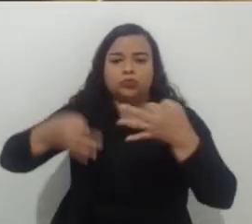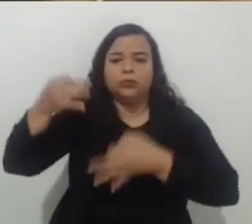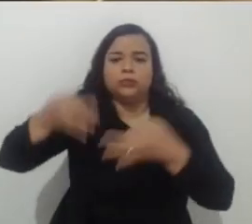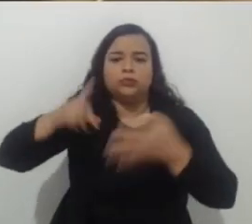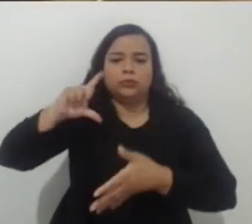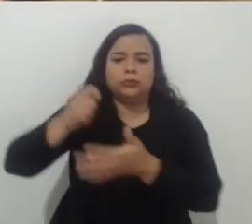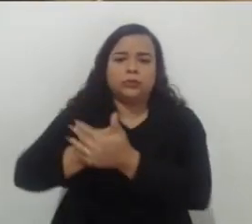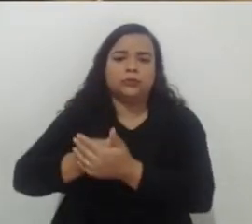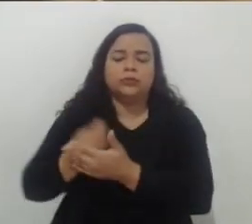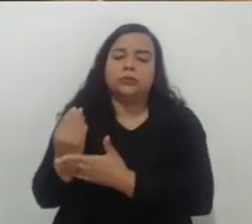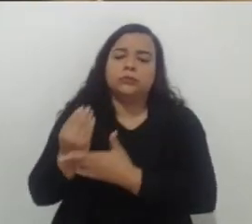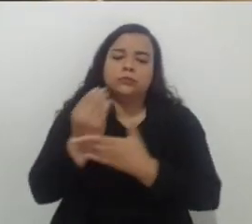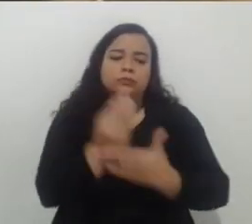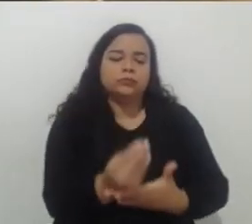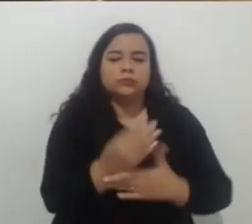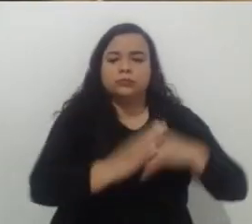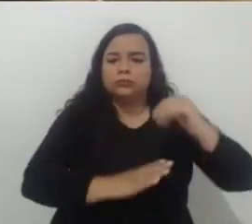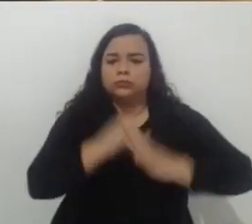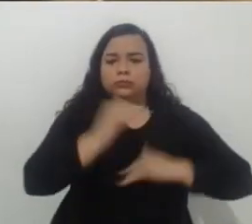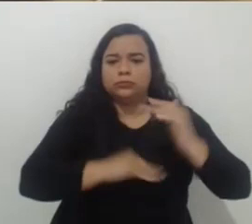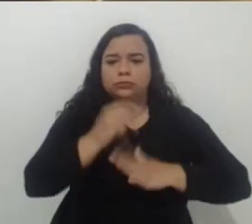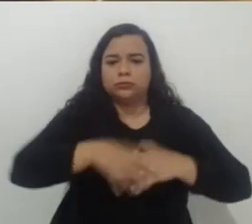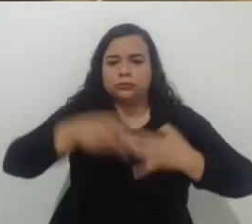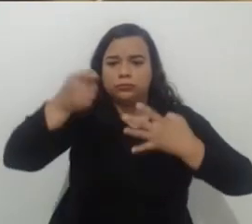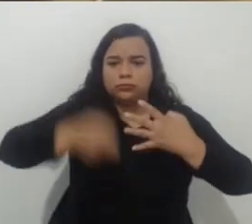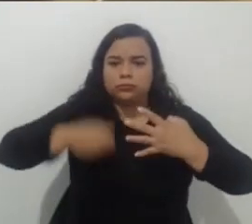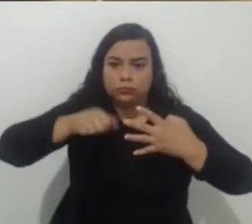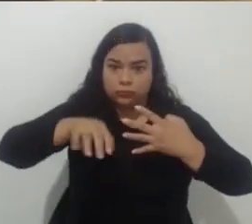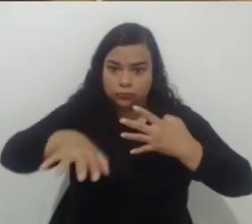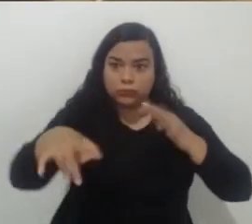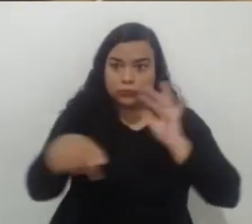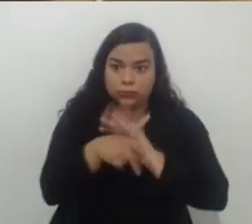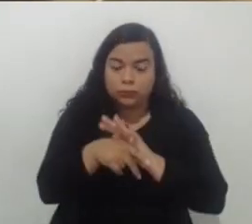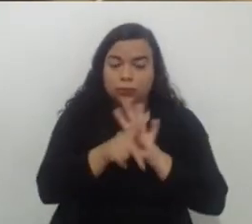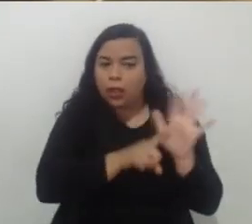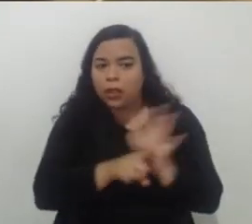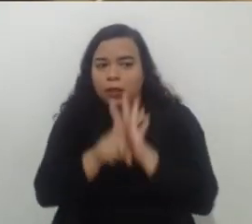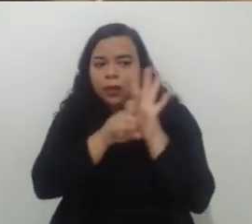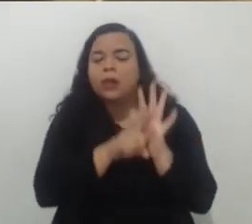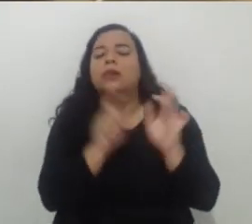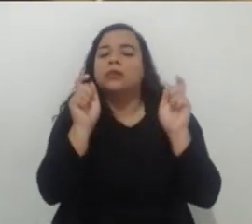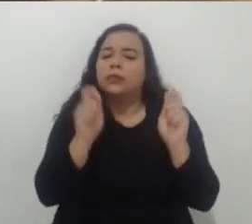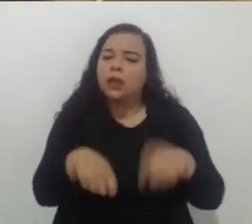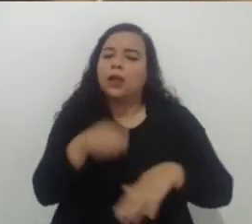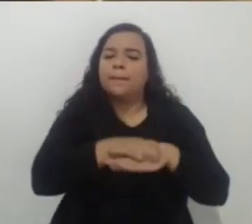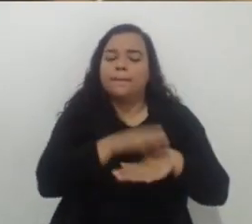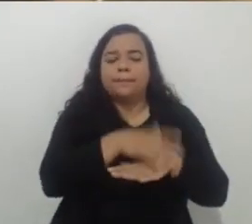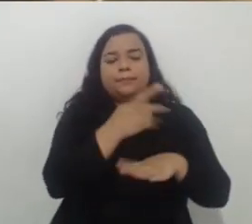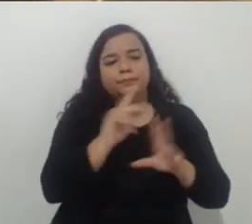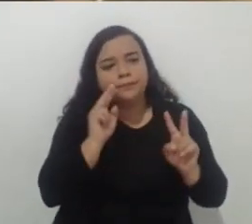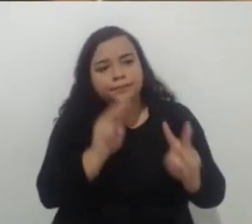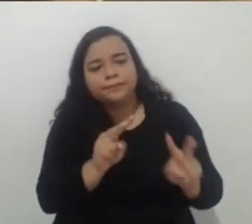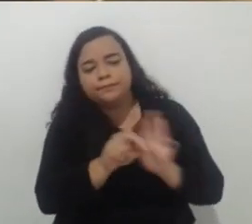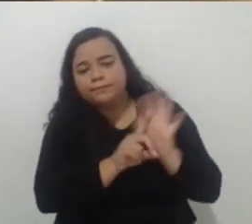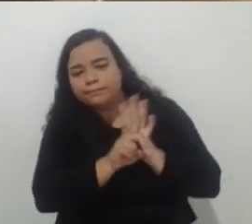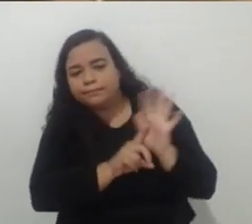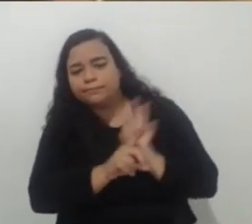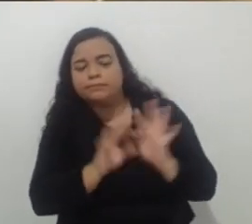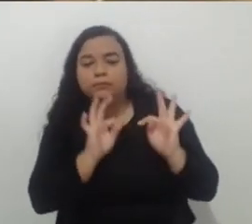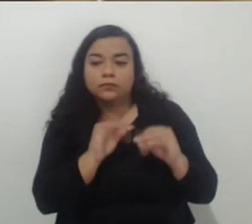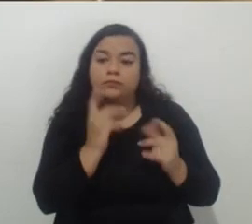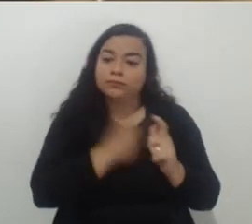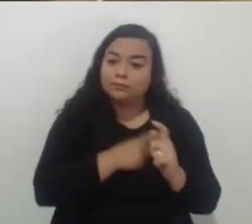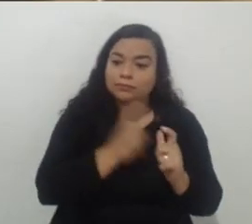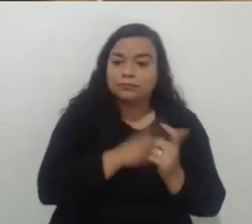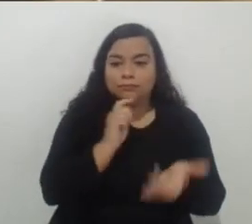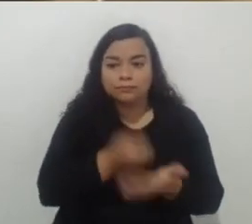de competência jurisdicional para analisar a execução e os atos tendentes ao pagamento e à inscrição